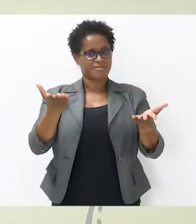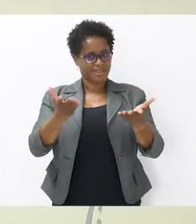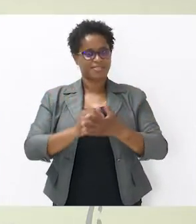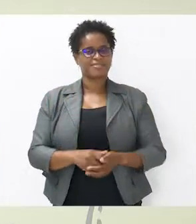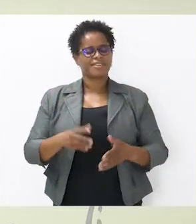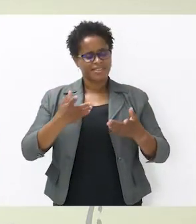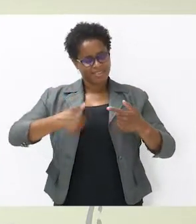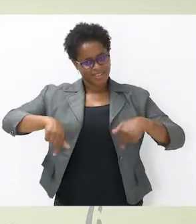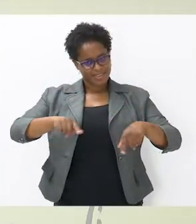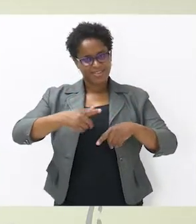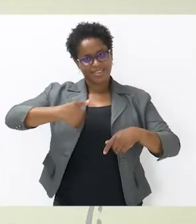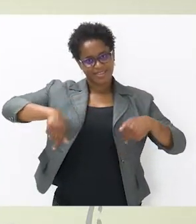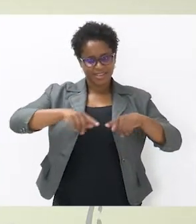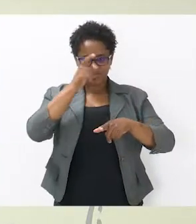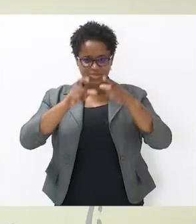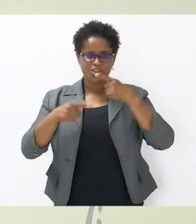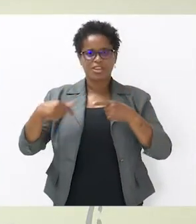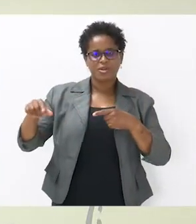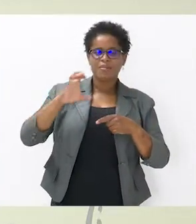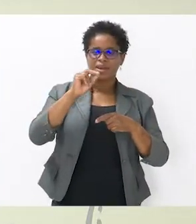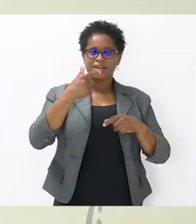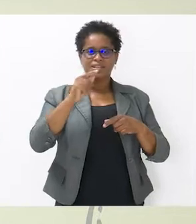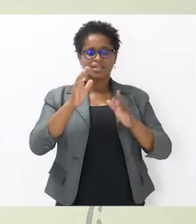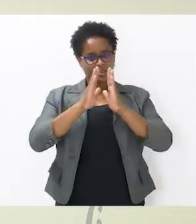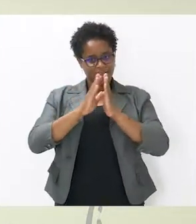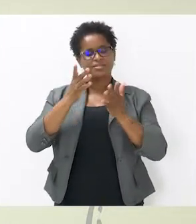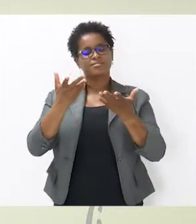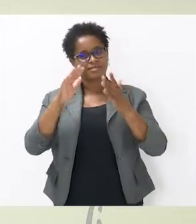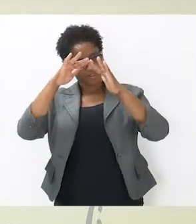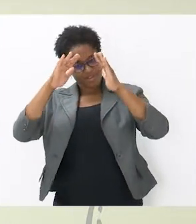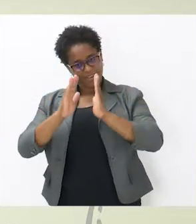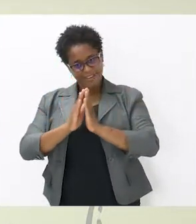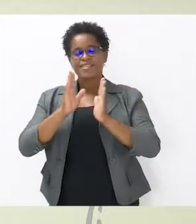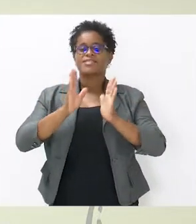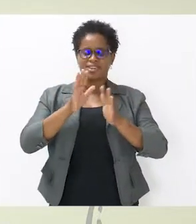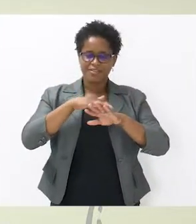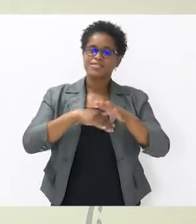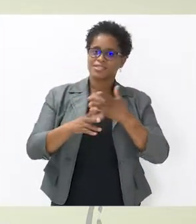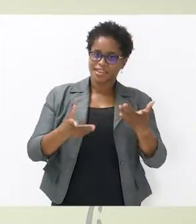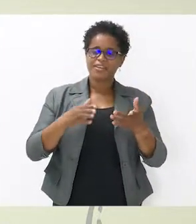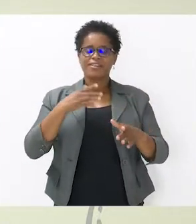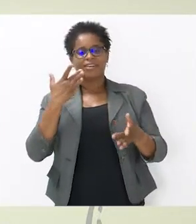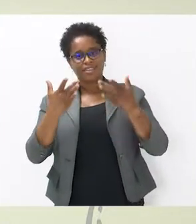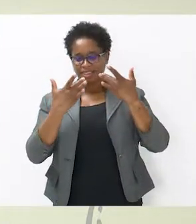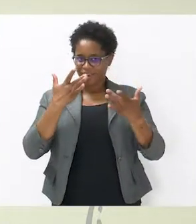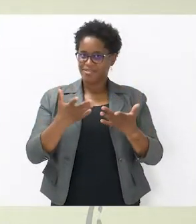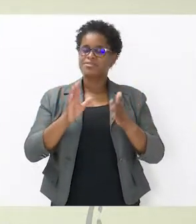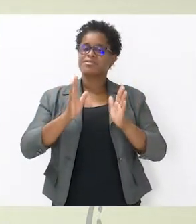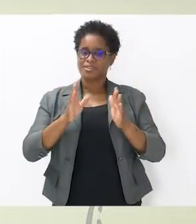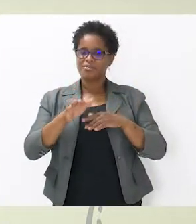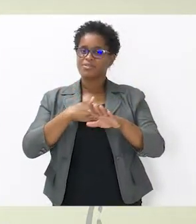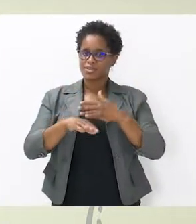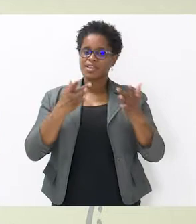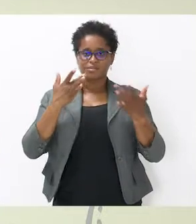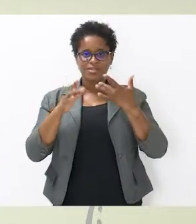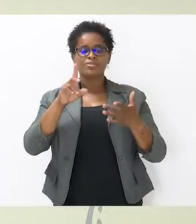Na sala, as pessoas que vão para a catequese, na catequese ou na igreja já fizeram dramatização. Exatamente para fazer dramatização,